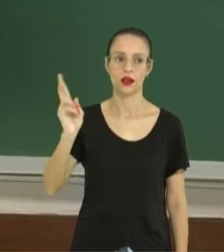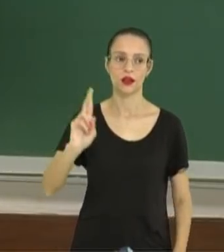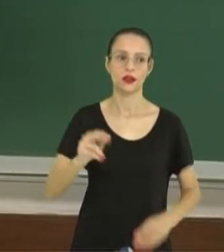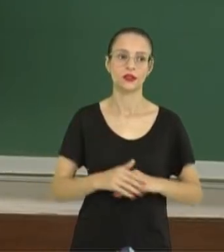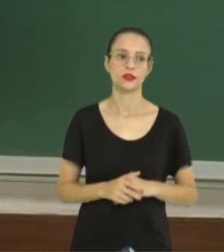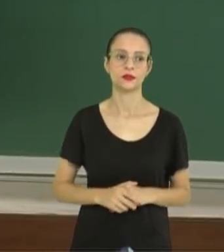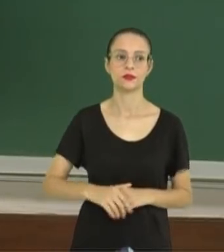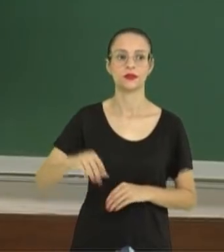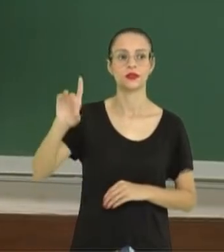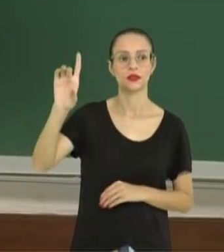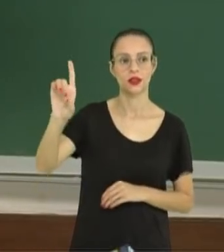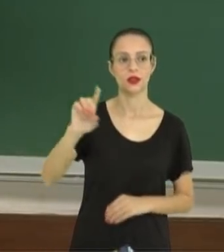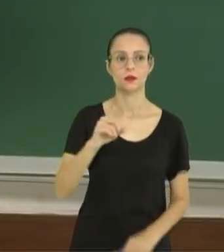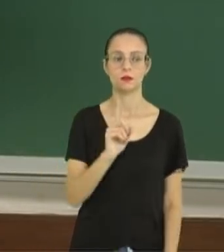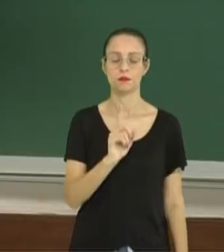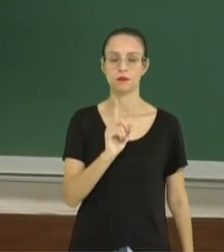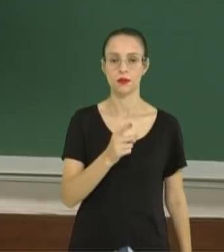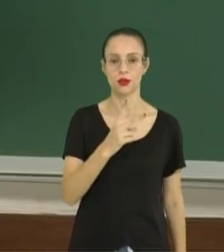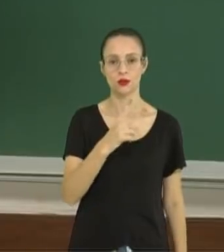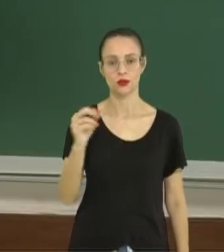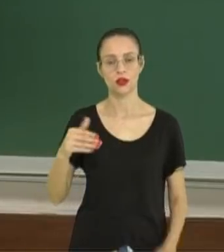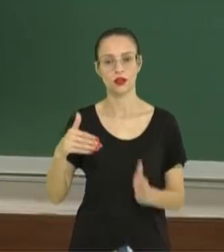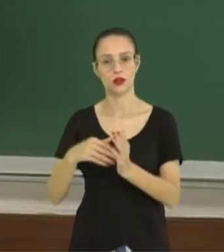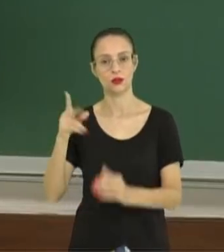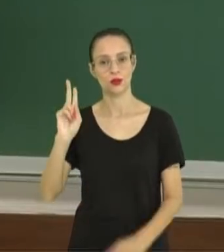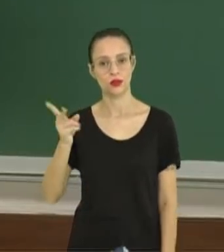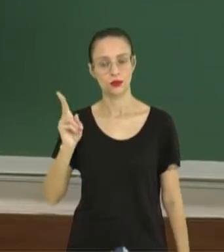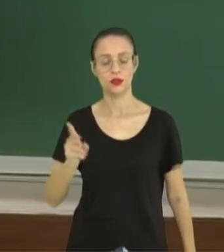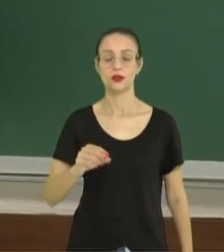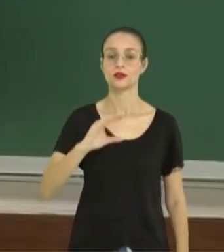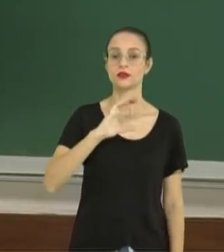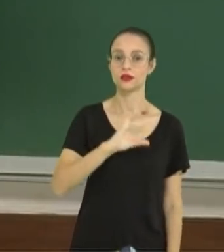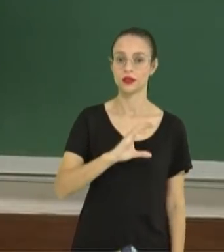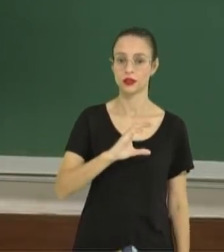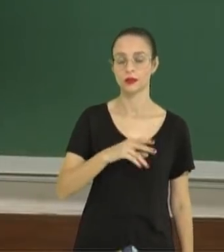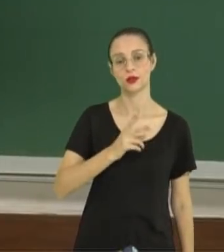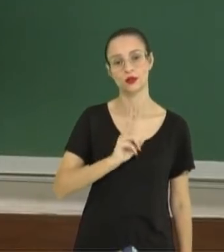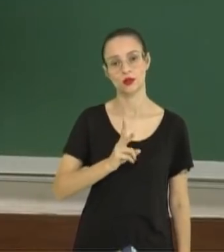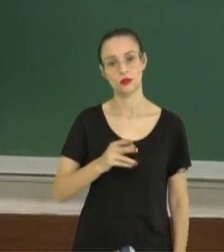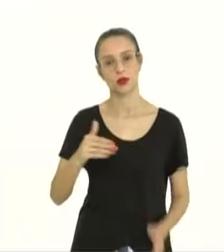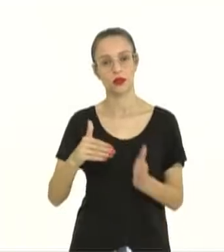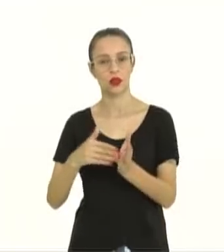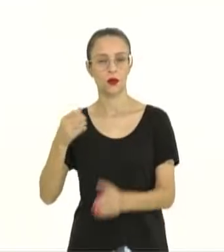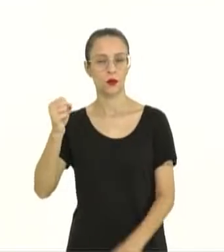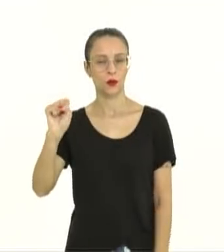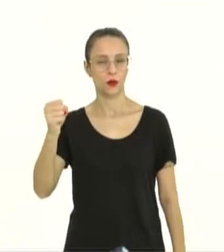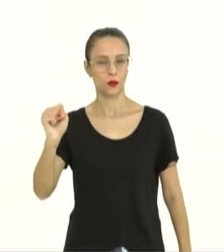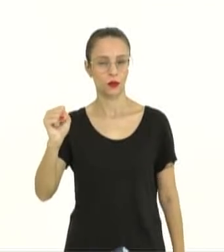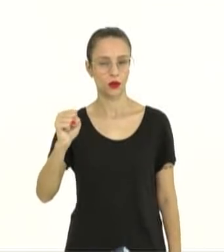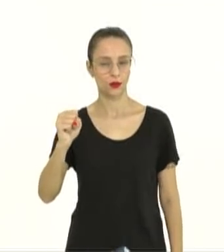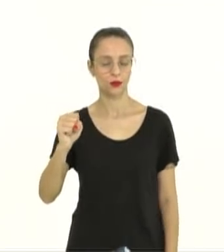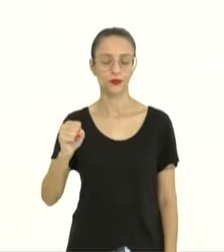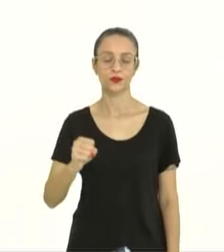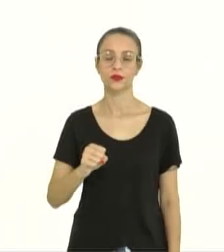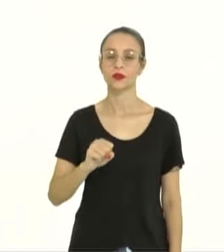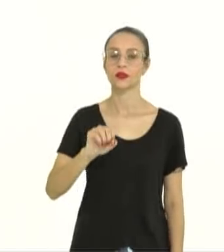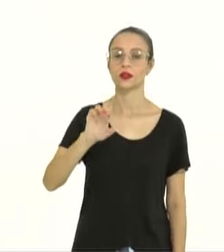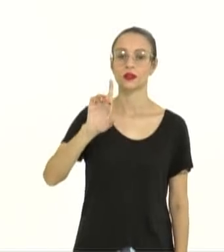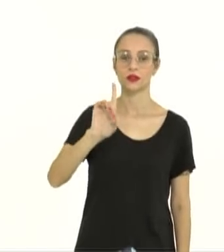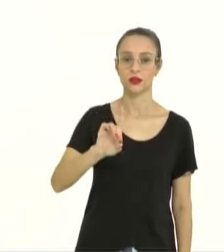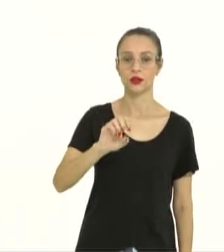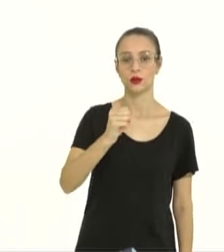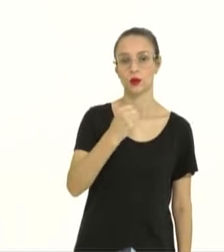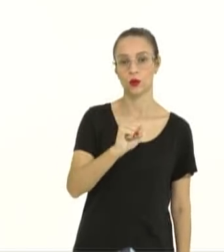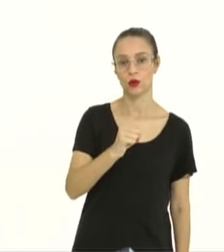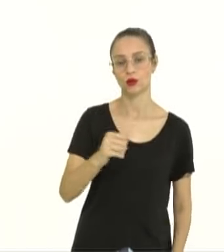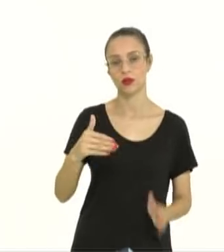1.254. A classe D entre R$ 1.200 e R$ 2.000. A classe C entre R$ 2.000 e R$ 8.000. A classe B entre